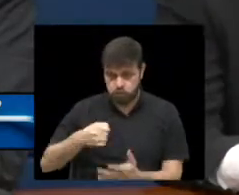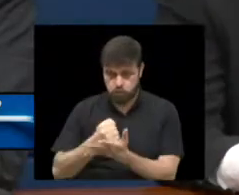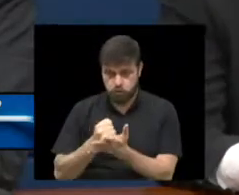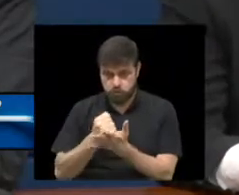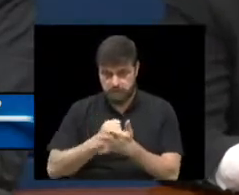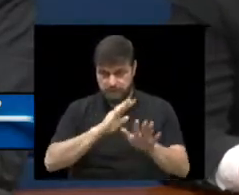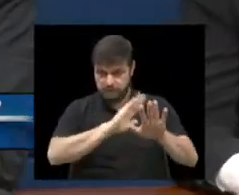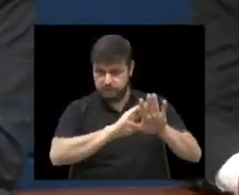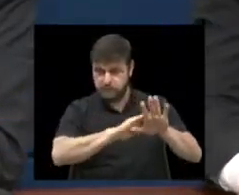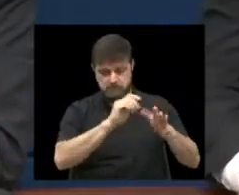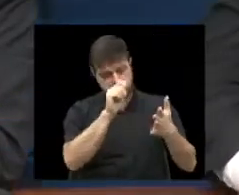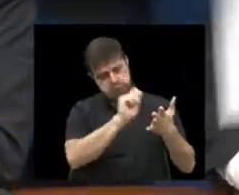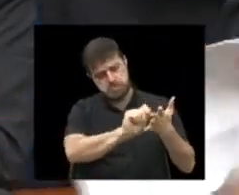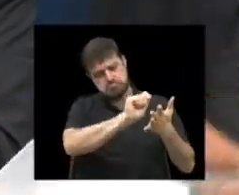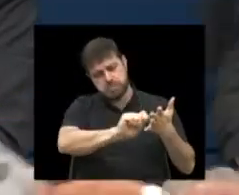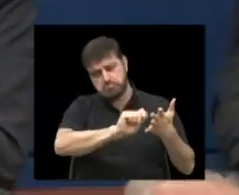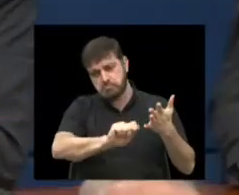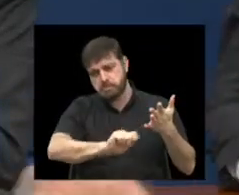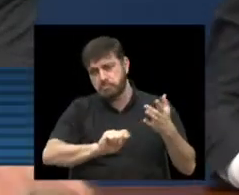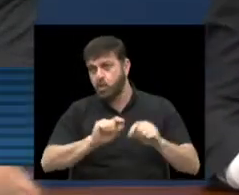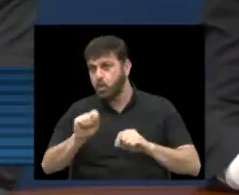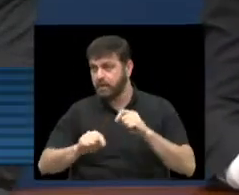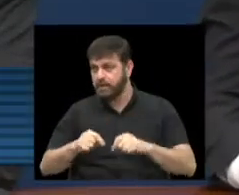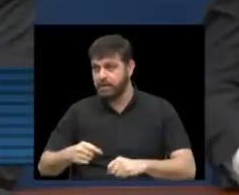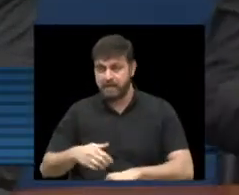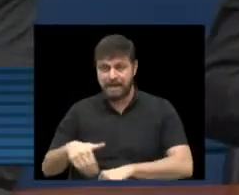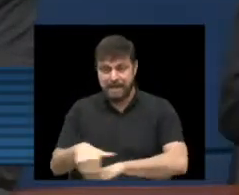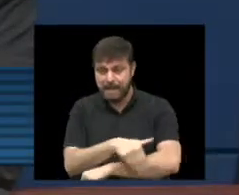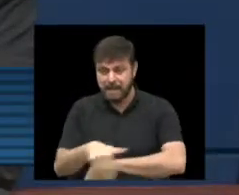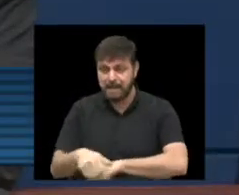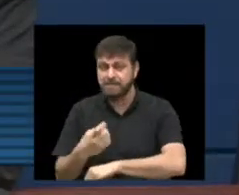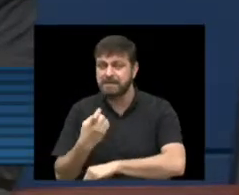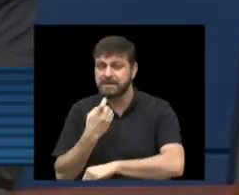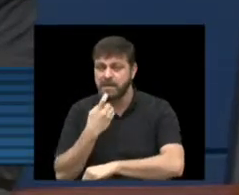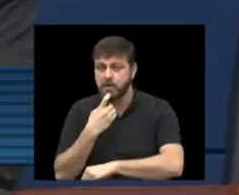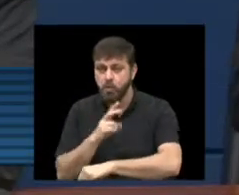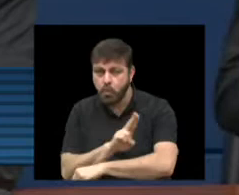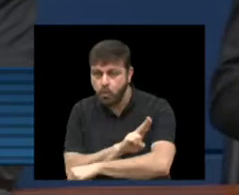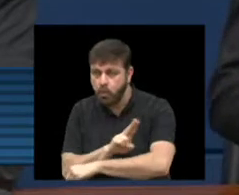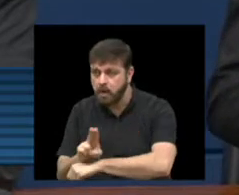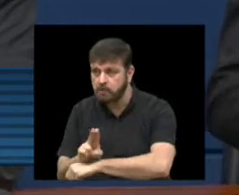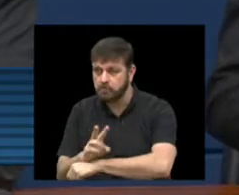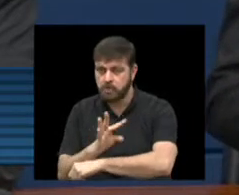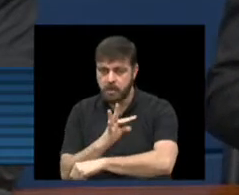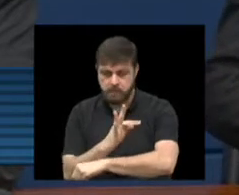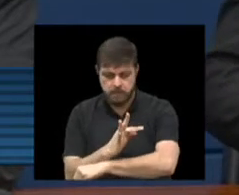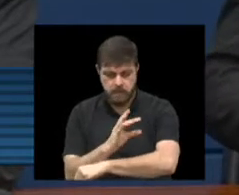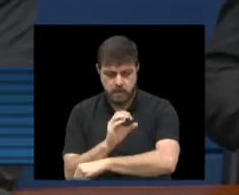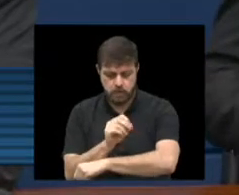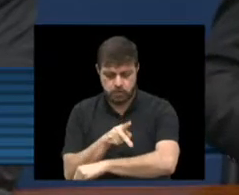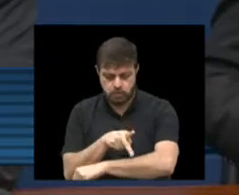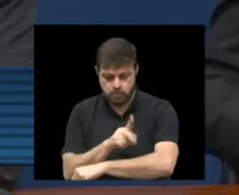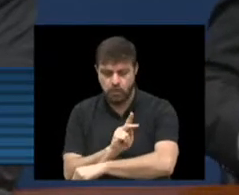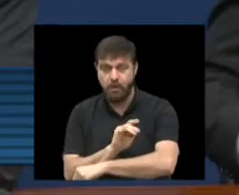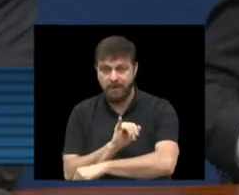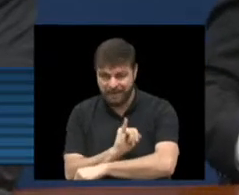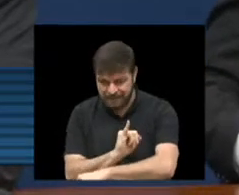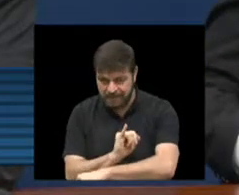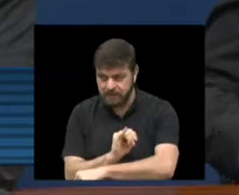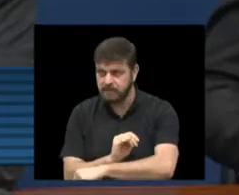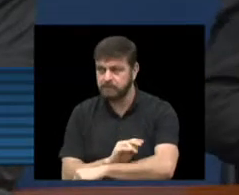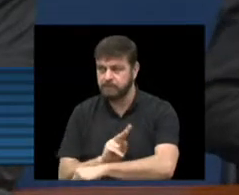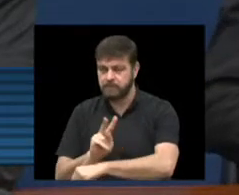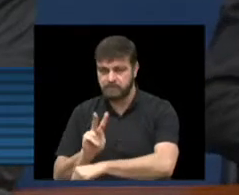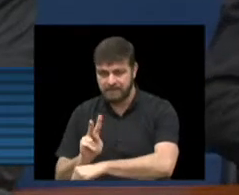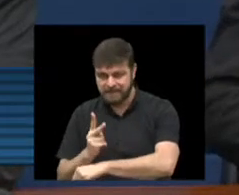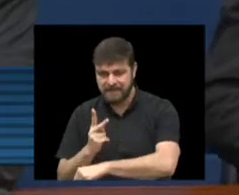224125, de autoria do vereador Jorge da Farmácia, que denomina a rua Tokihirai, uma via pública no município de Campinas. Parecer